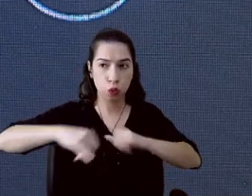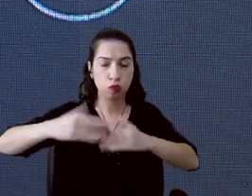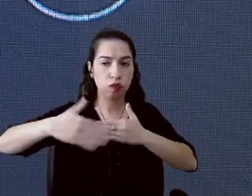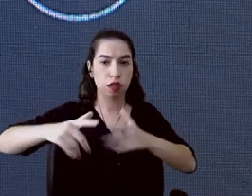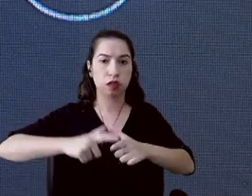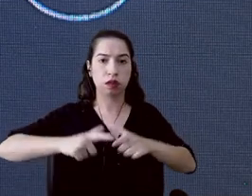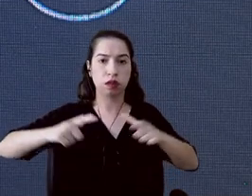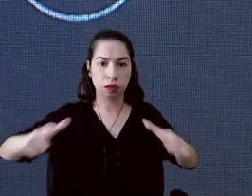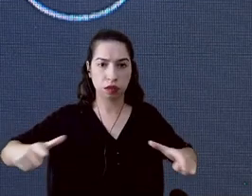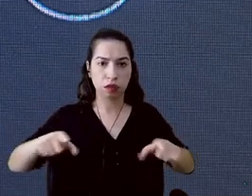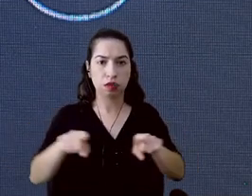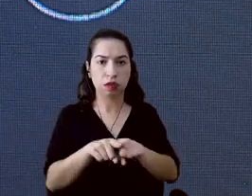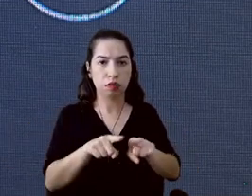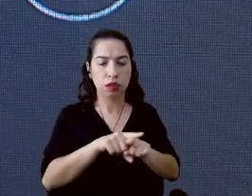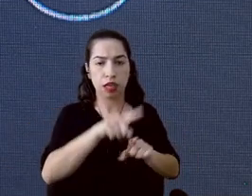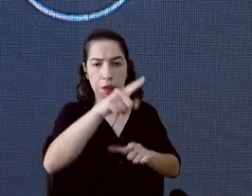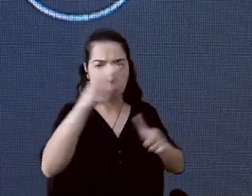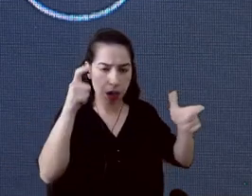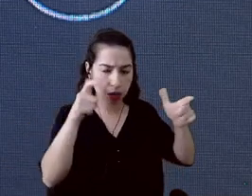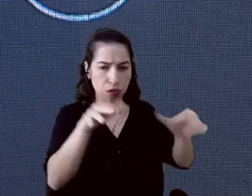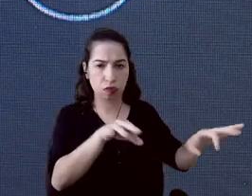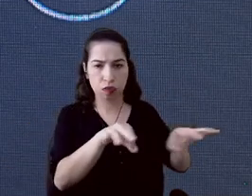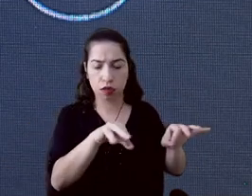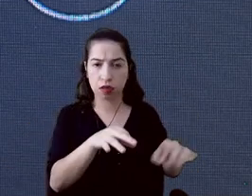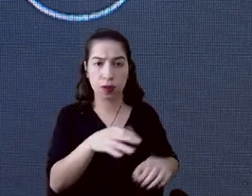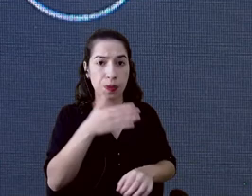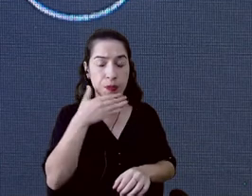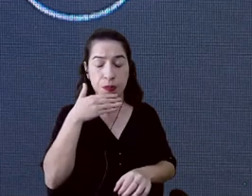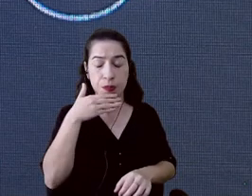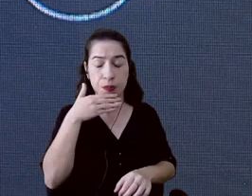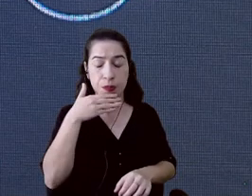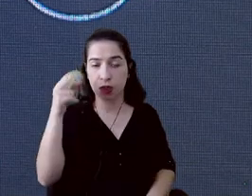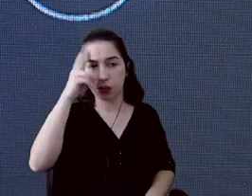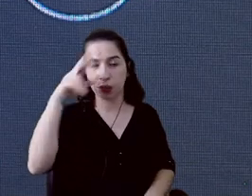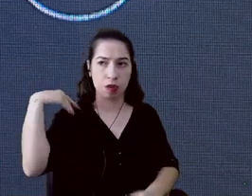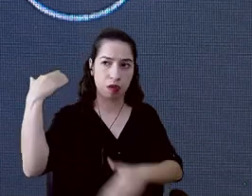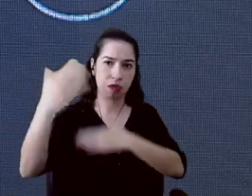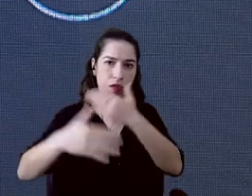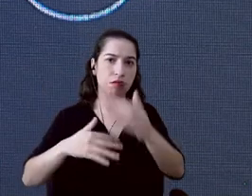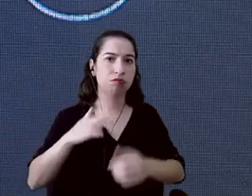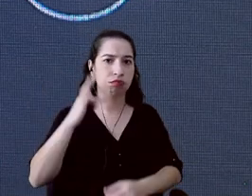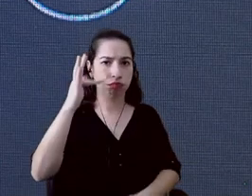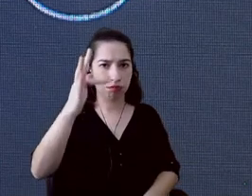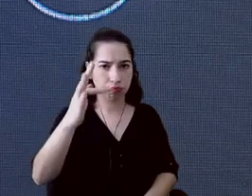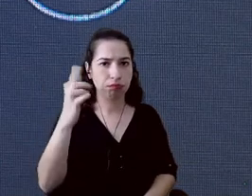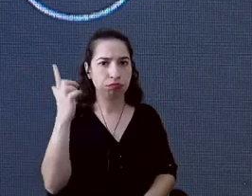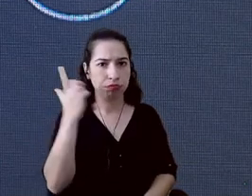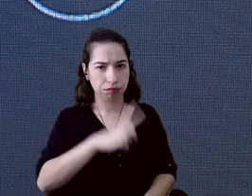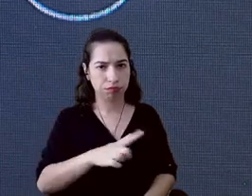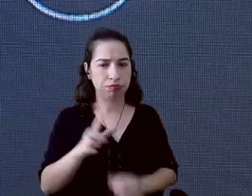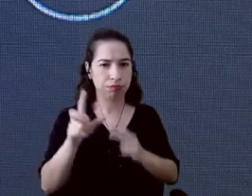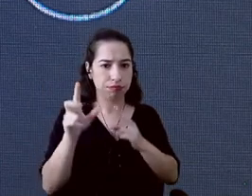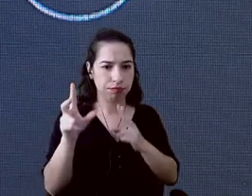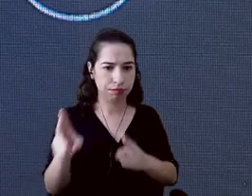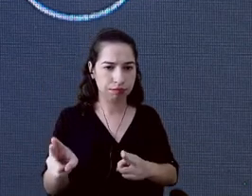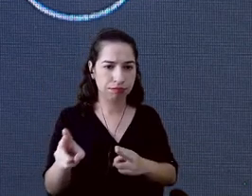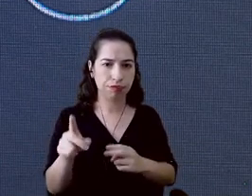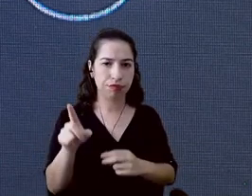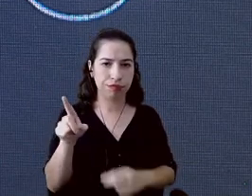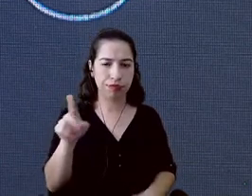nosso samba no México melhor da história assim um dia vamos chegar nesse nível aqui de vocês aqui ouvido Fábio que é